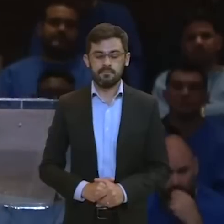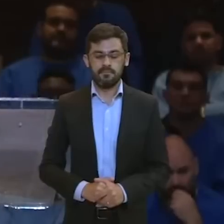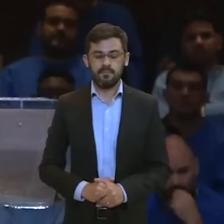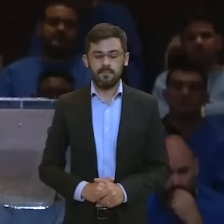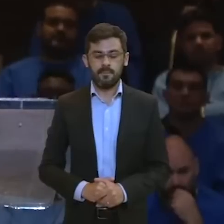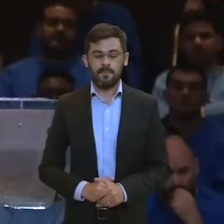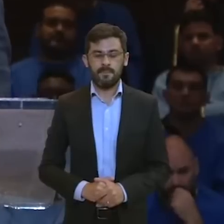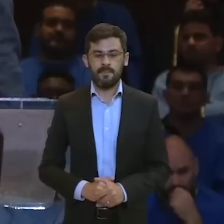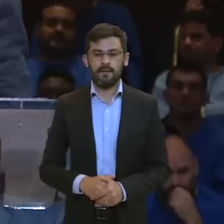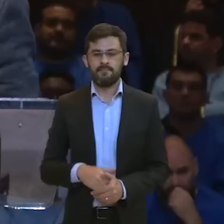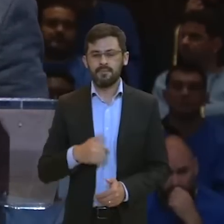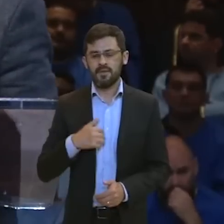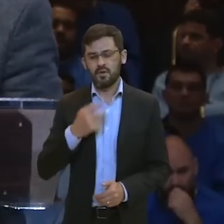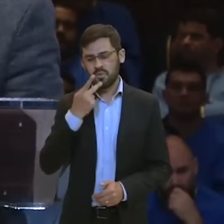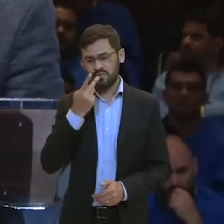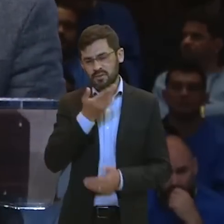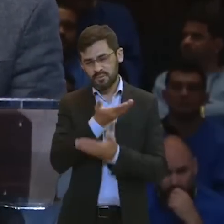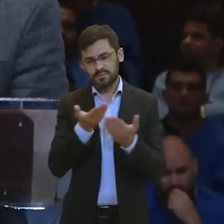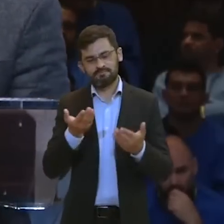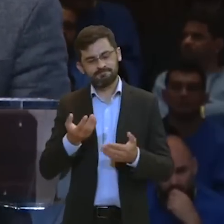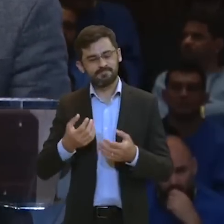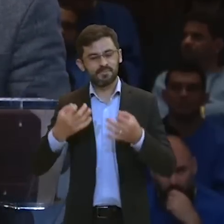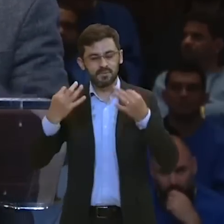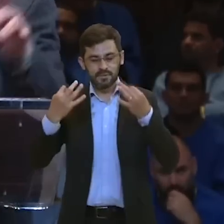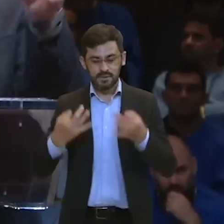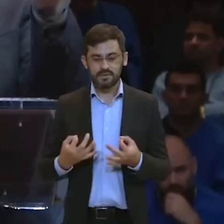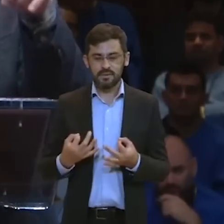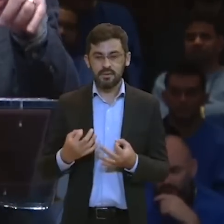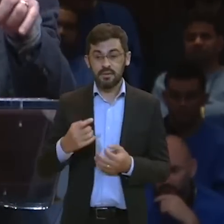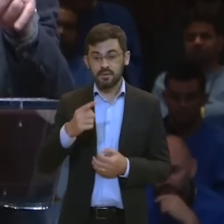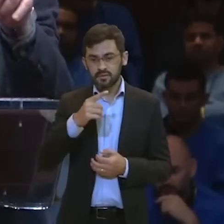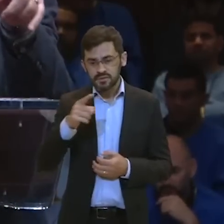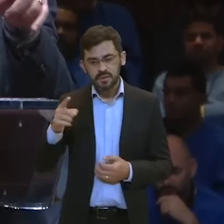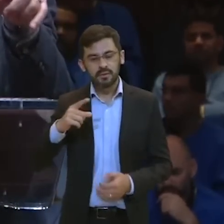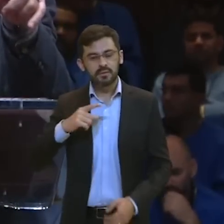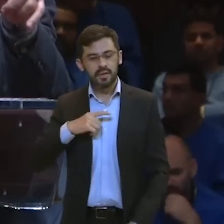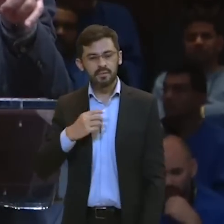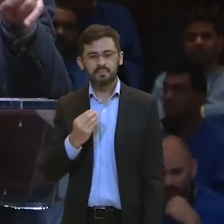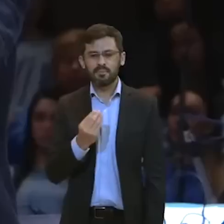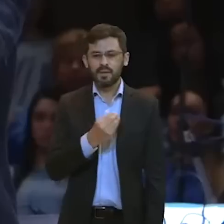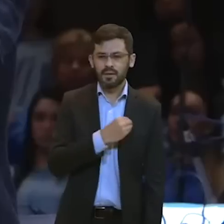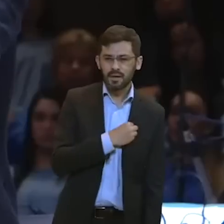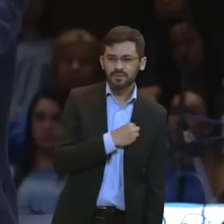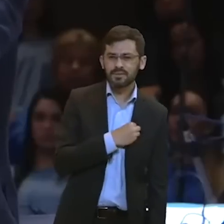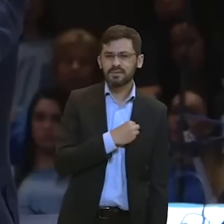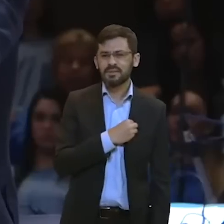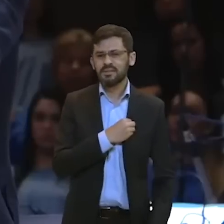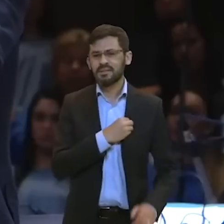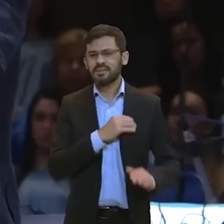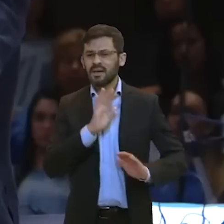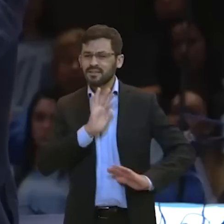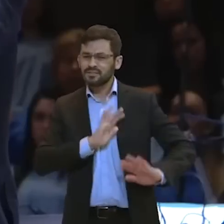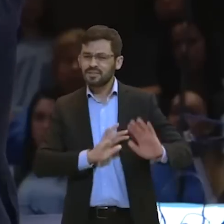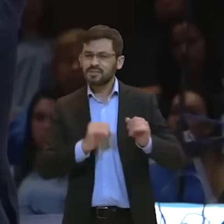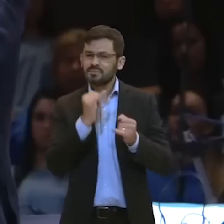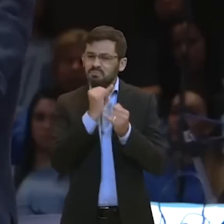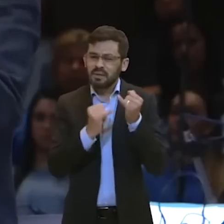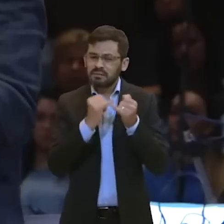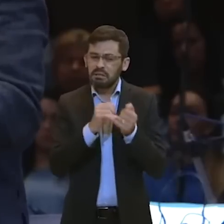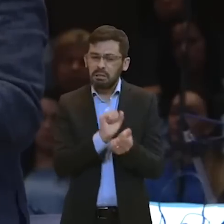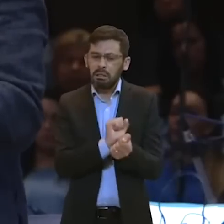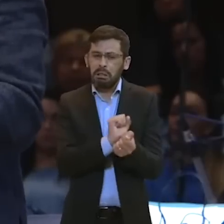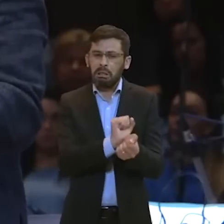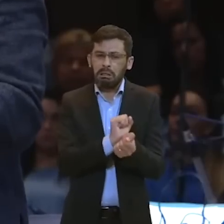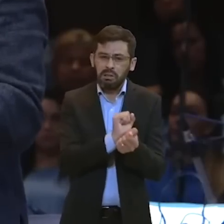Eu posso dizer para você com toda certeza que você tem pecados aos quais você está atrelado e você não sabe